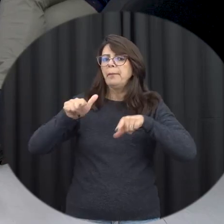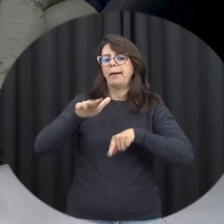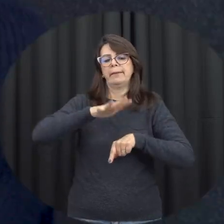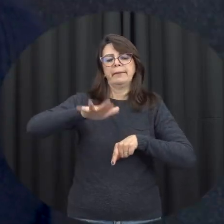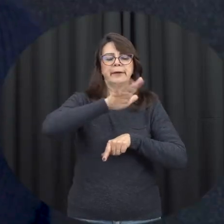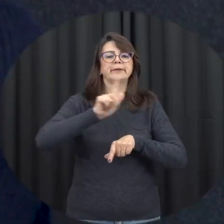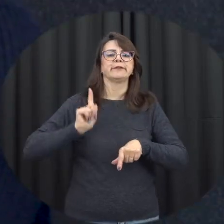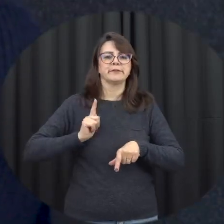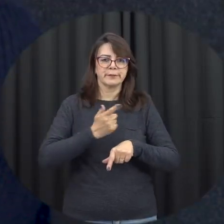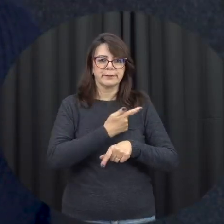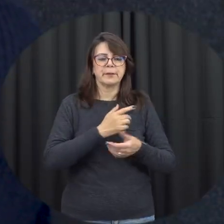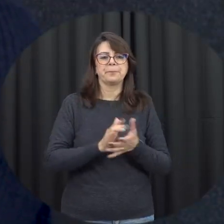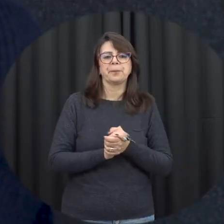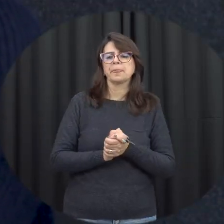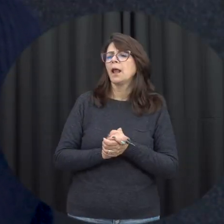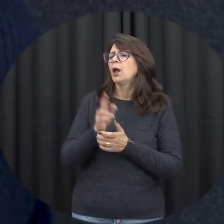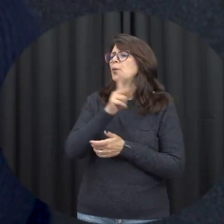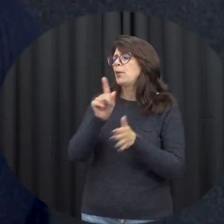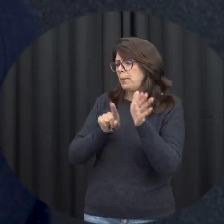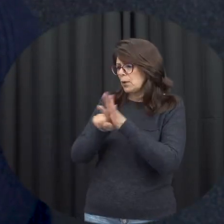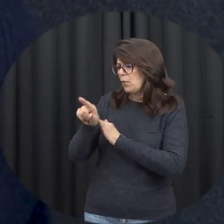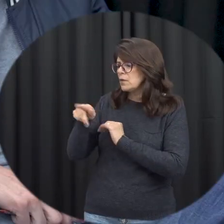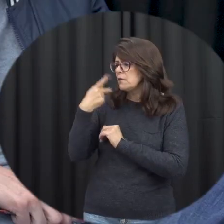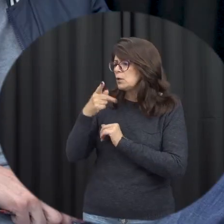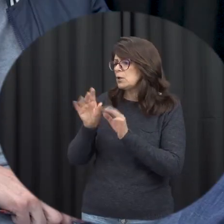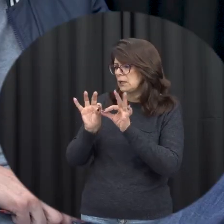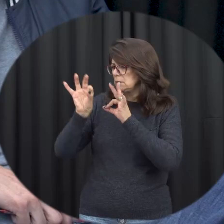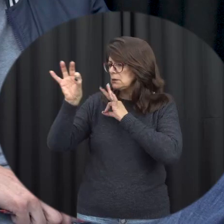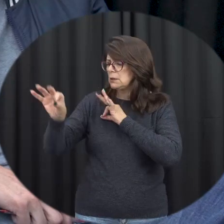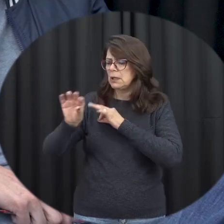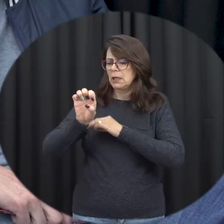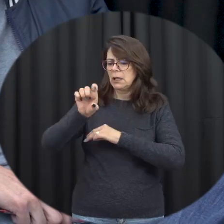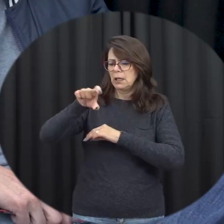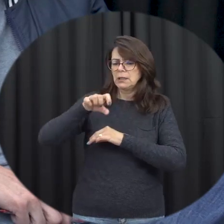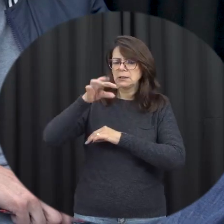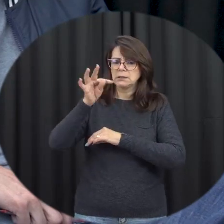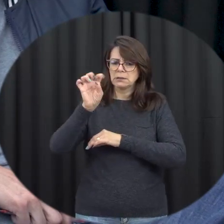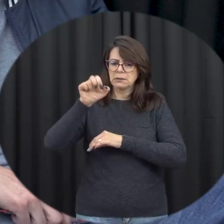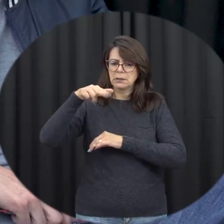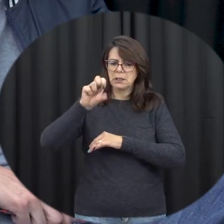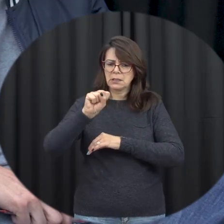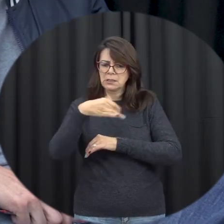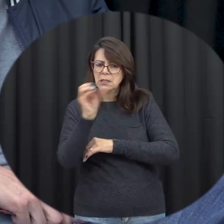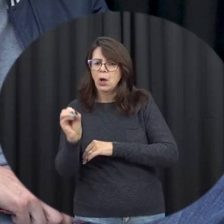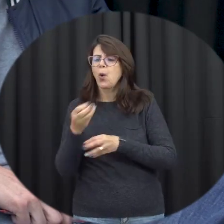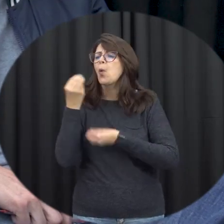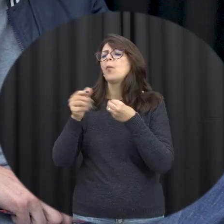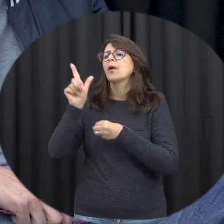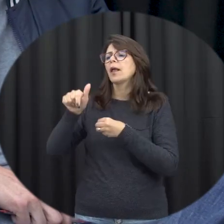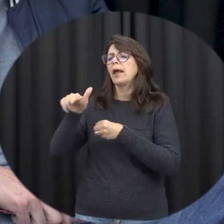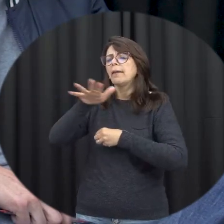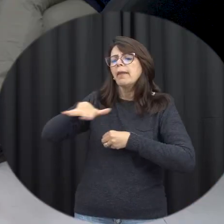uma carga muito grande na gestão. A professora comentou da extensão agora há pouco. Como que são as extensões